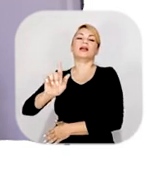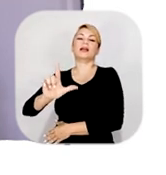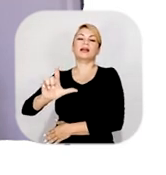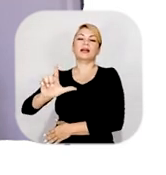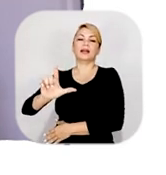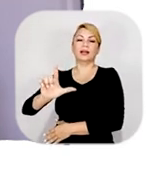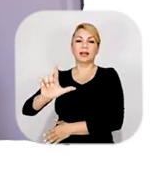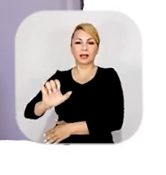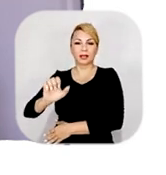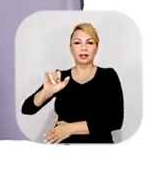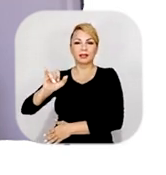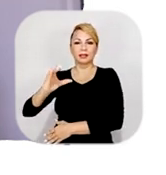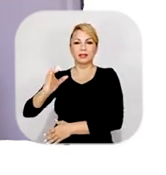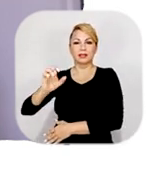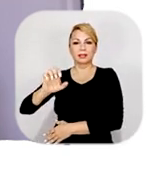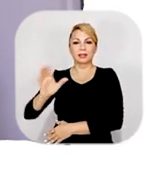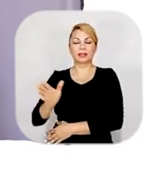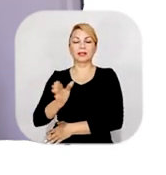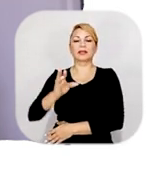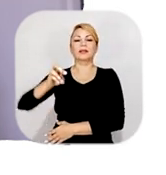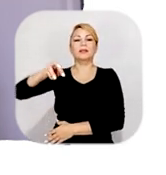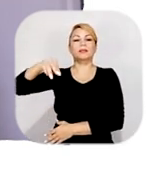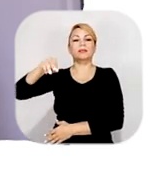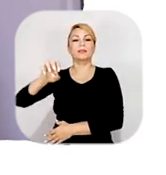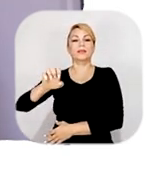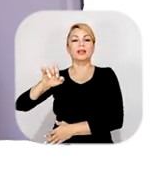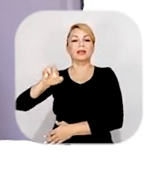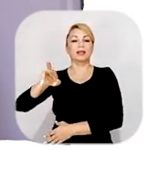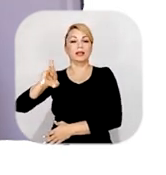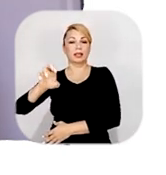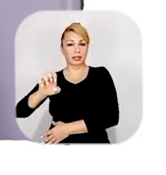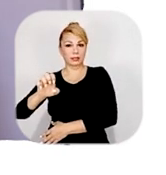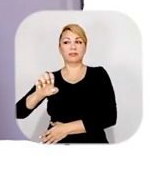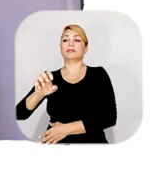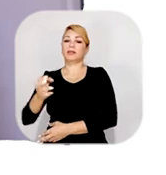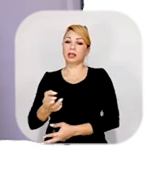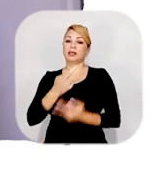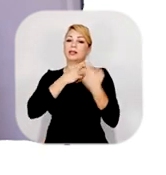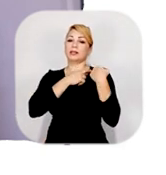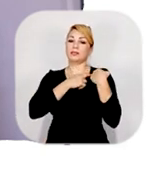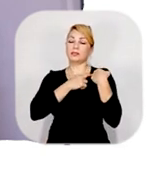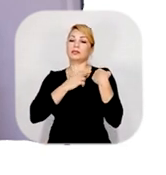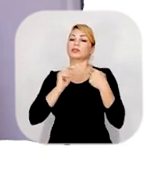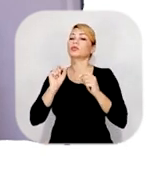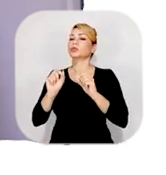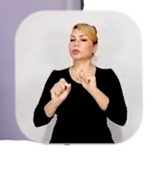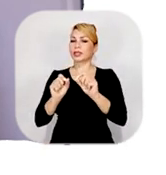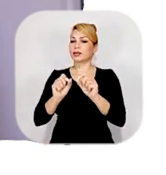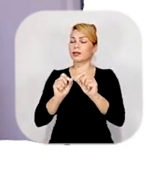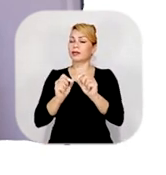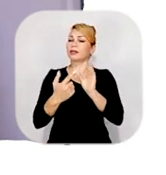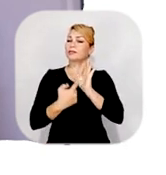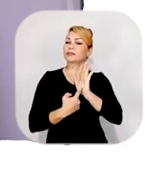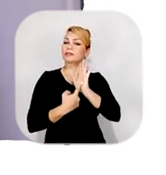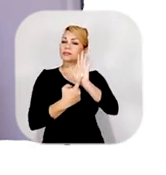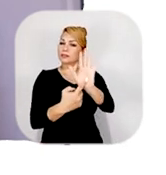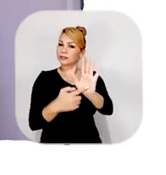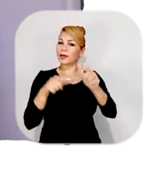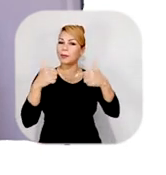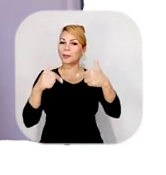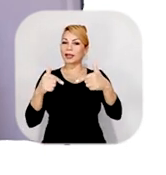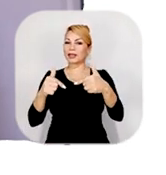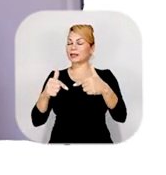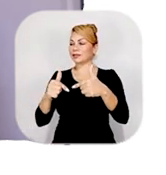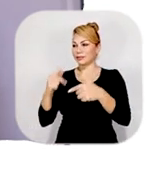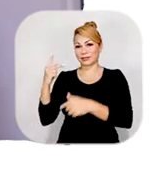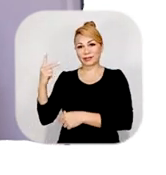dessa pesquisa, revelando o trabalho do Snetlag. E o trabalho dela, ela tem